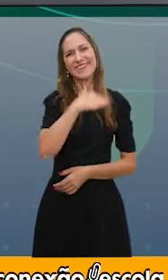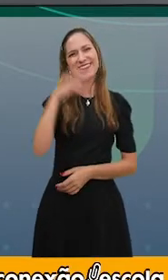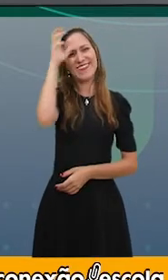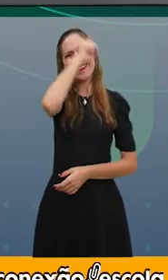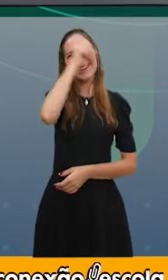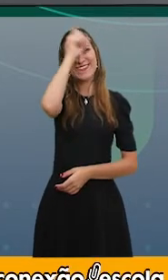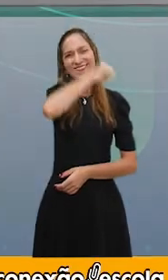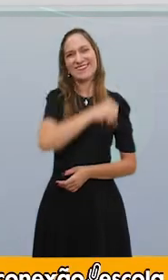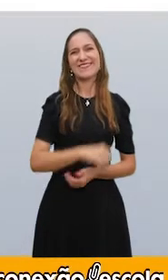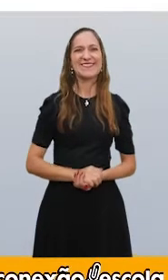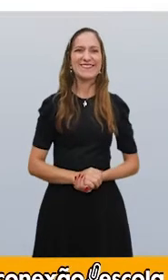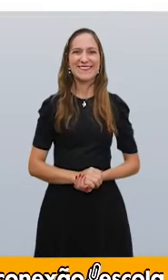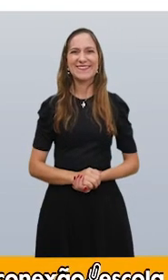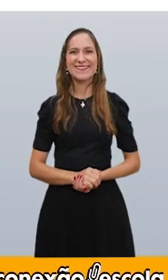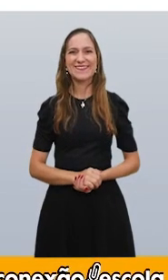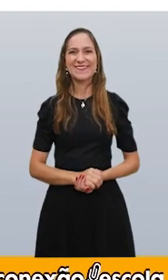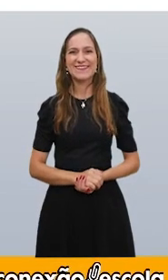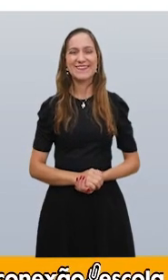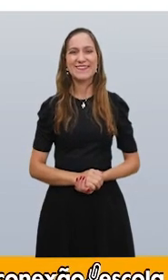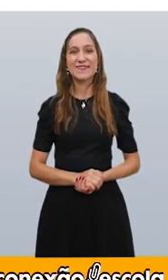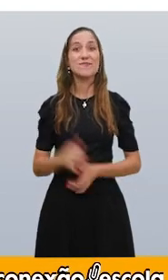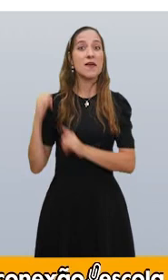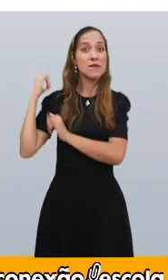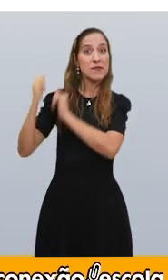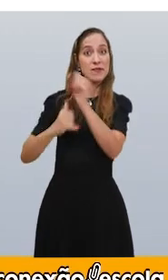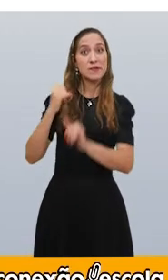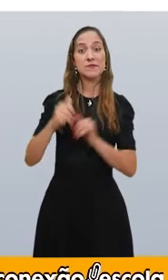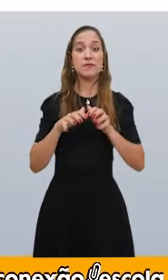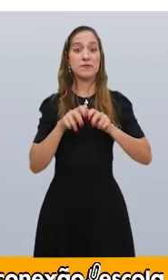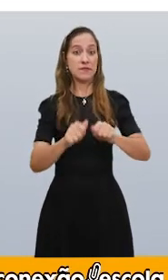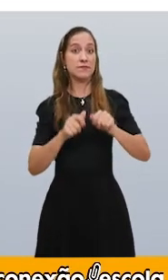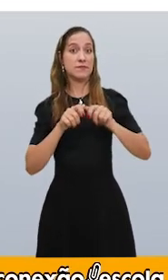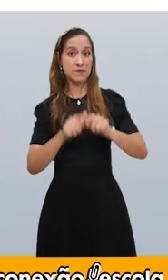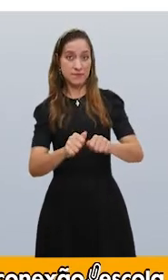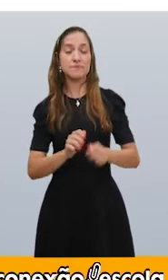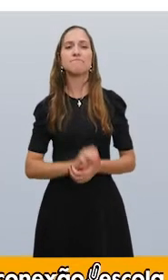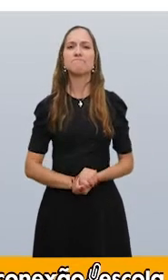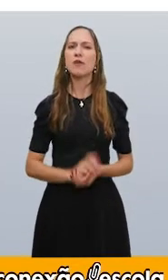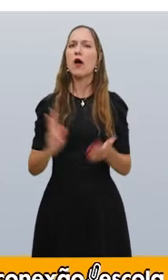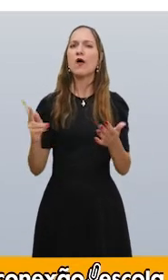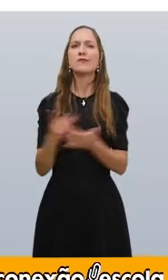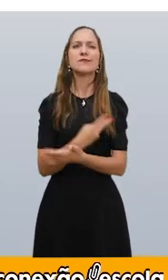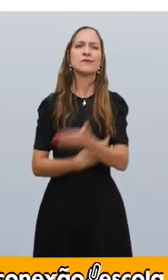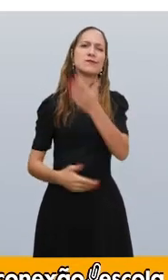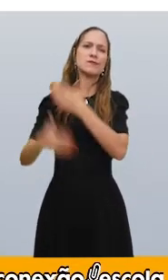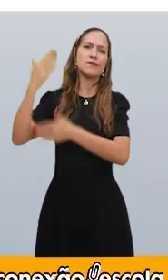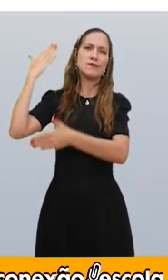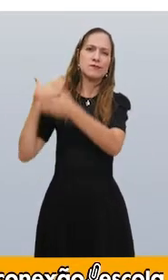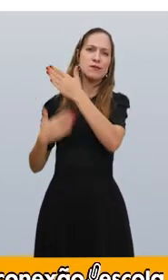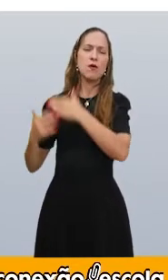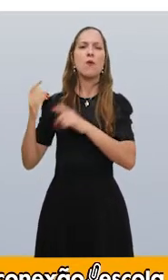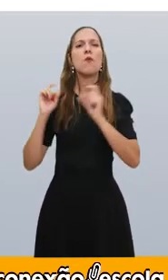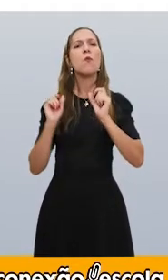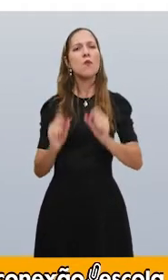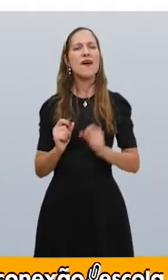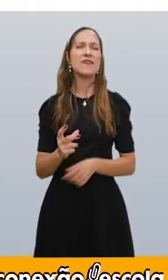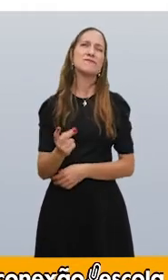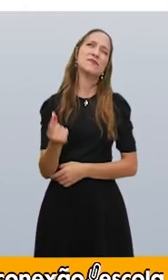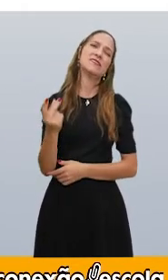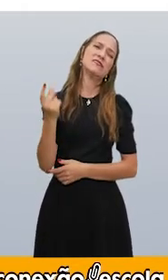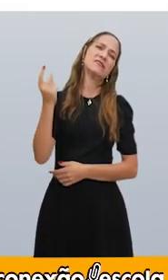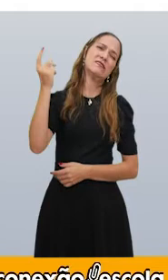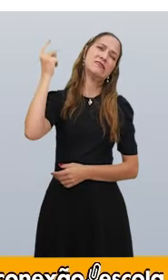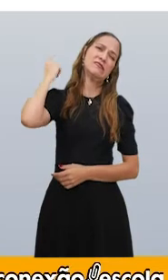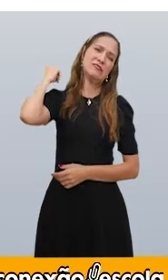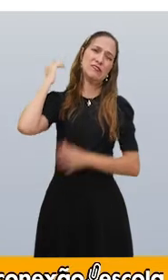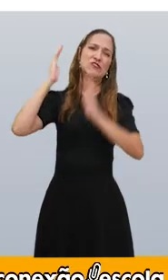Vamos aprender. A lenda do açaí. Era uma vez, em um